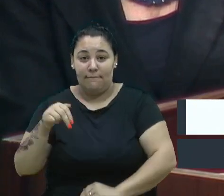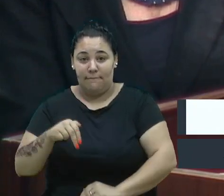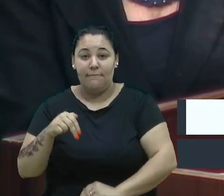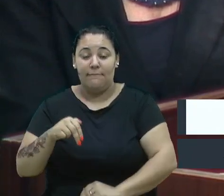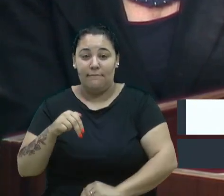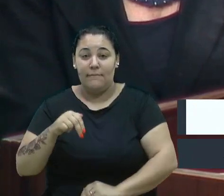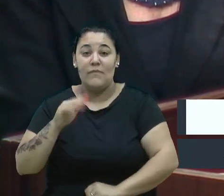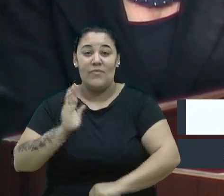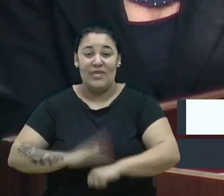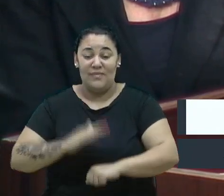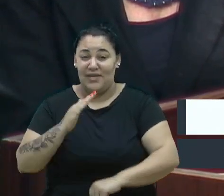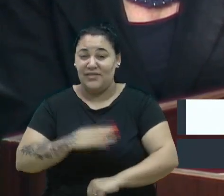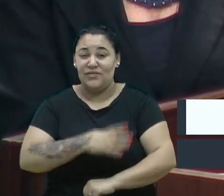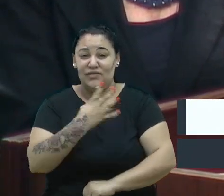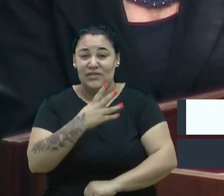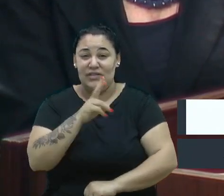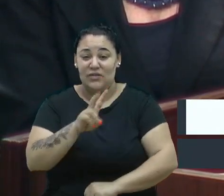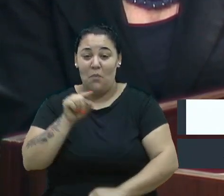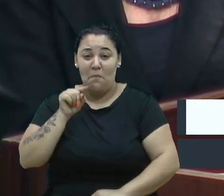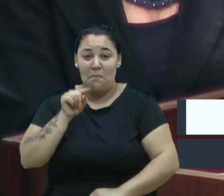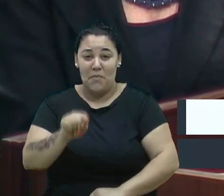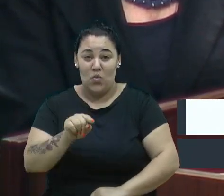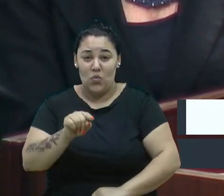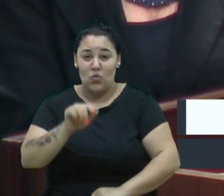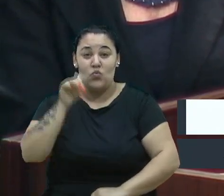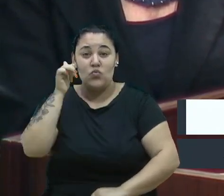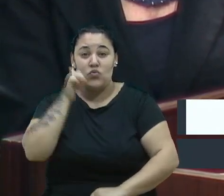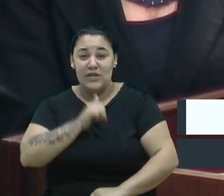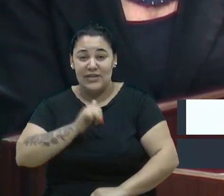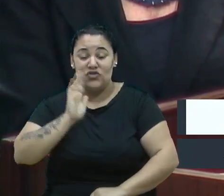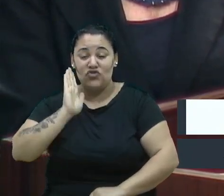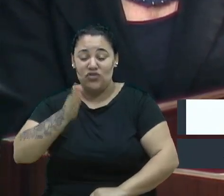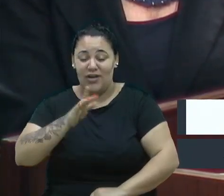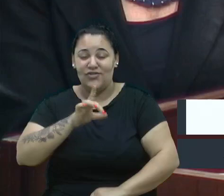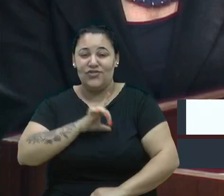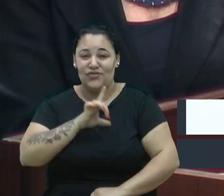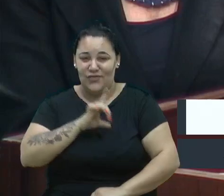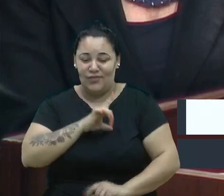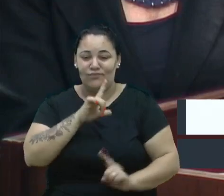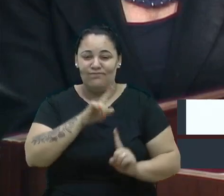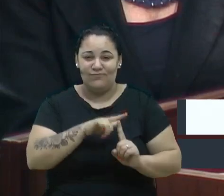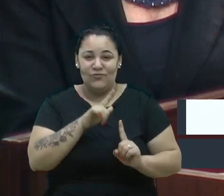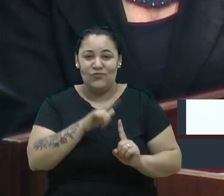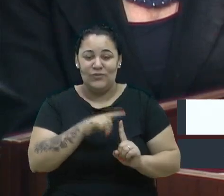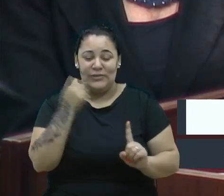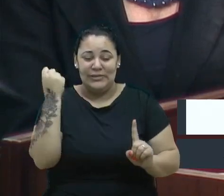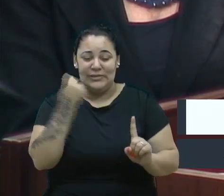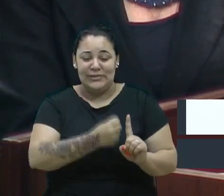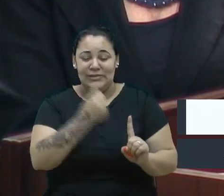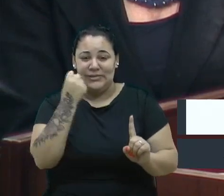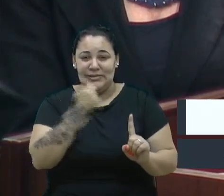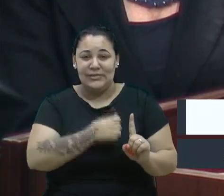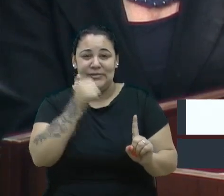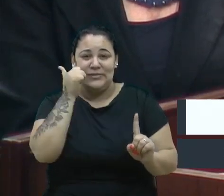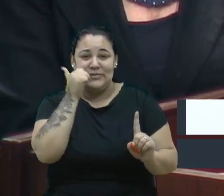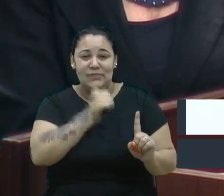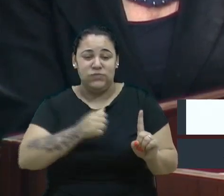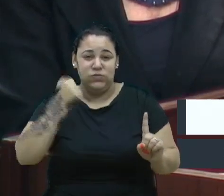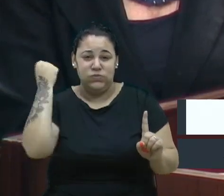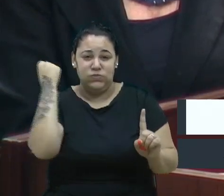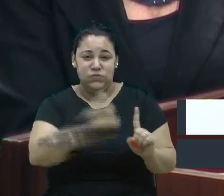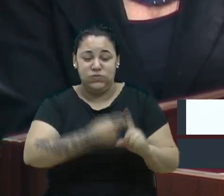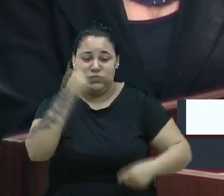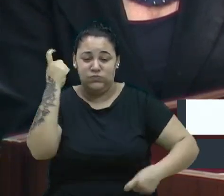mais de 45 mil mulheres já sofreram algum tipo de agressão, feminicídio, lesão corporal,